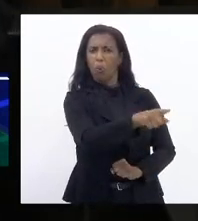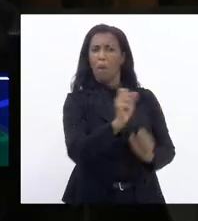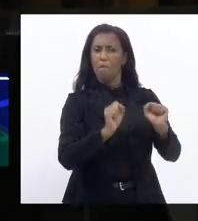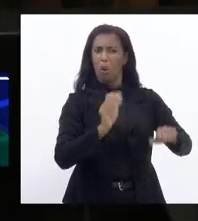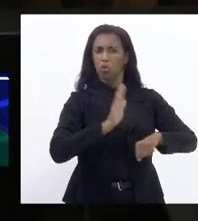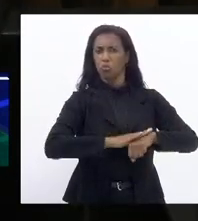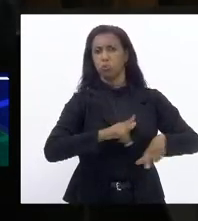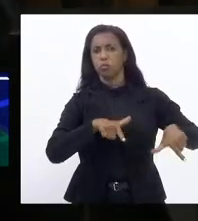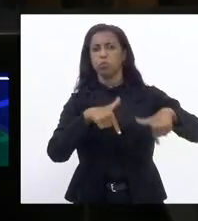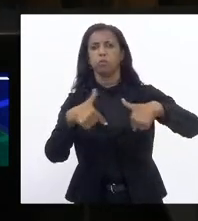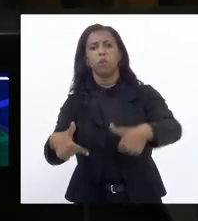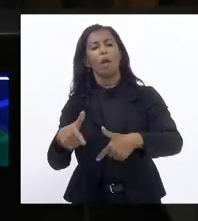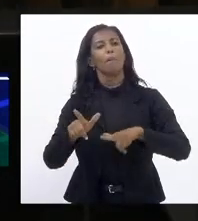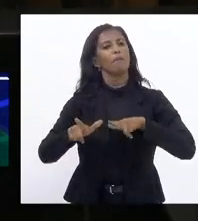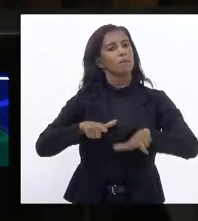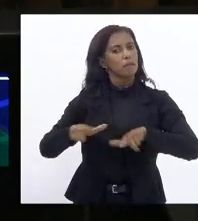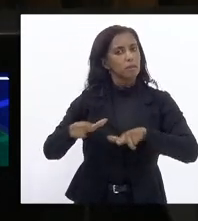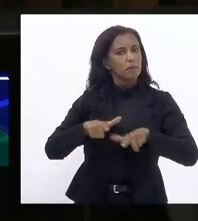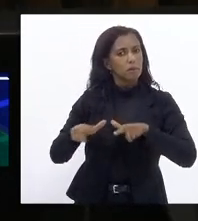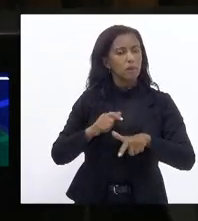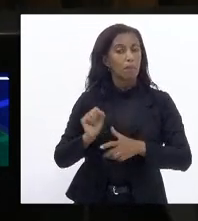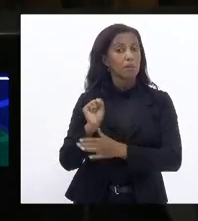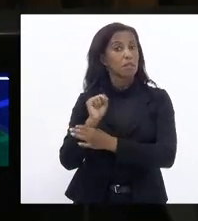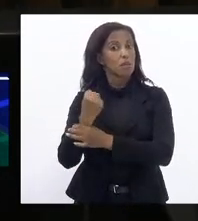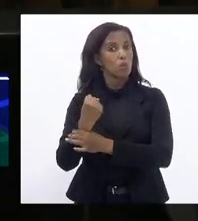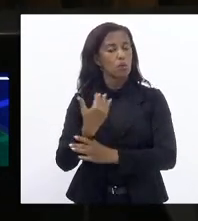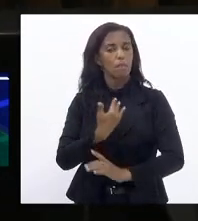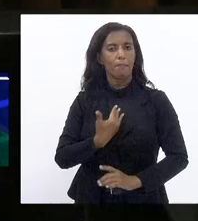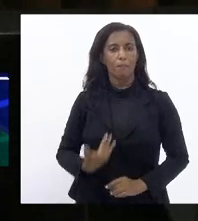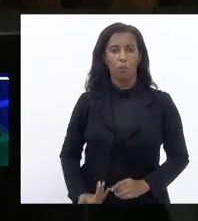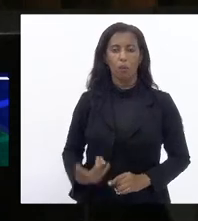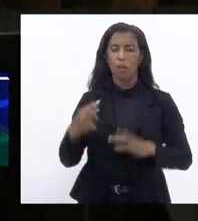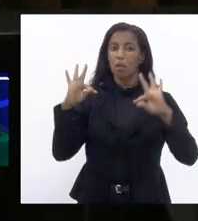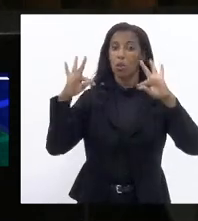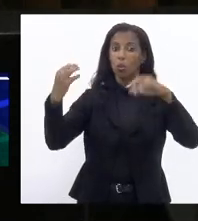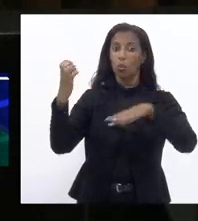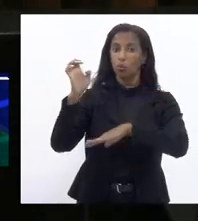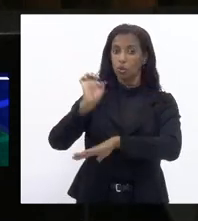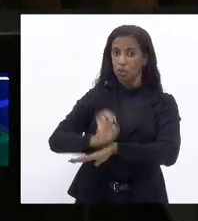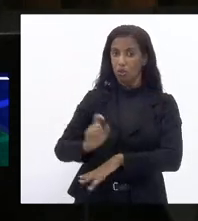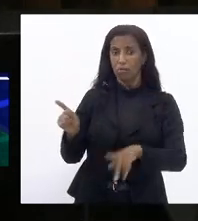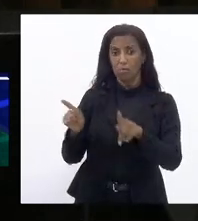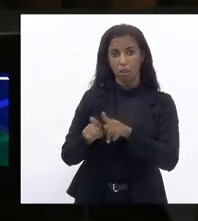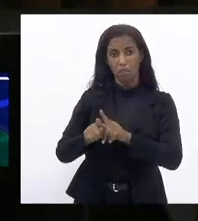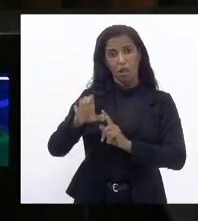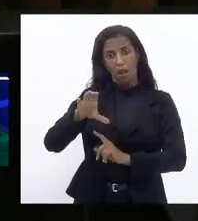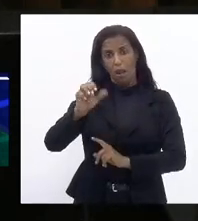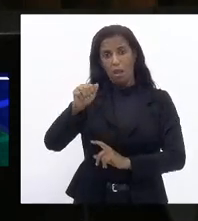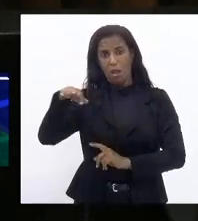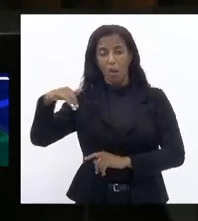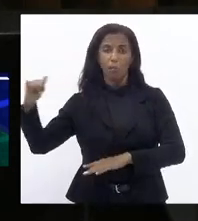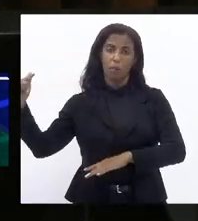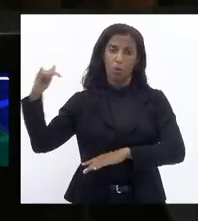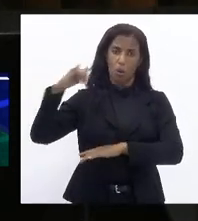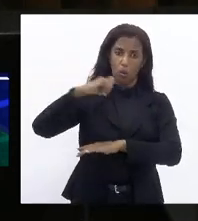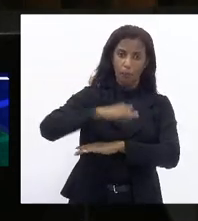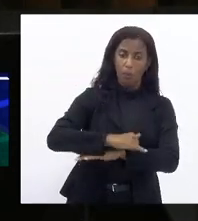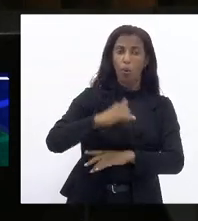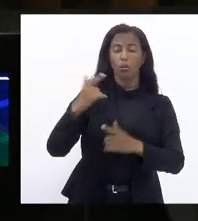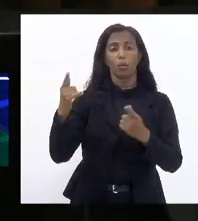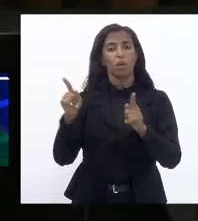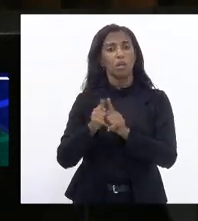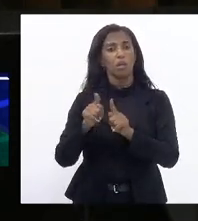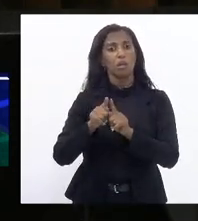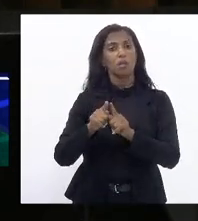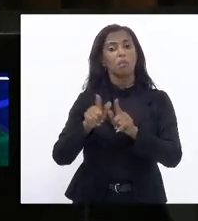prerrogativas para fazer o seu trabalho de segurança pública em todo o estado, inclusive em Campos, inclusive no Parque Aeroporto, inclusive na ocupação,